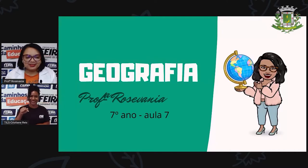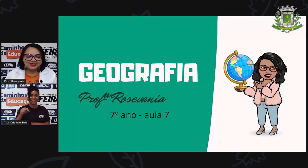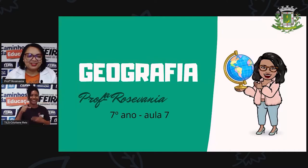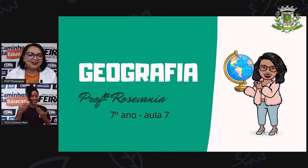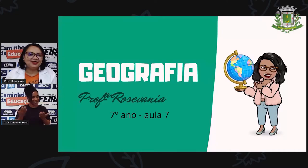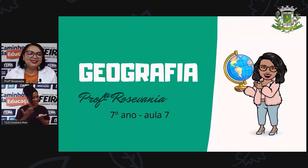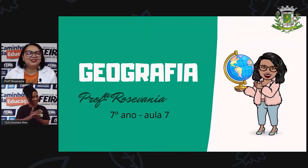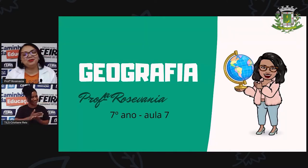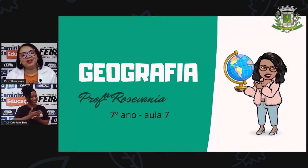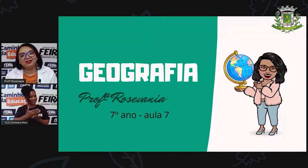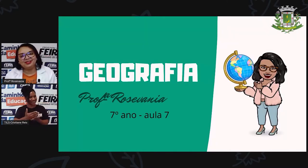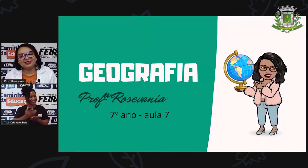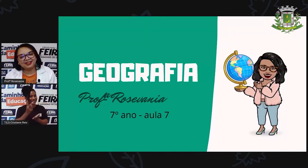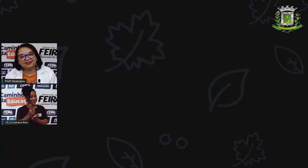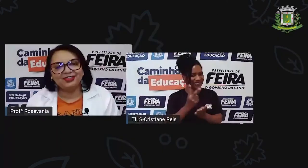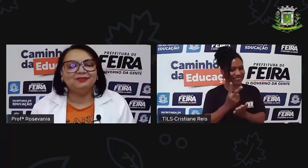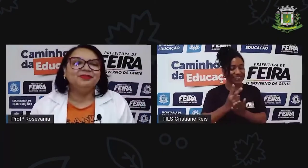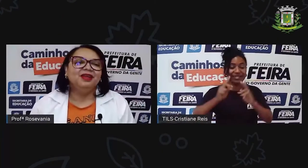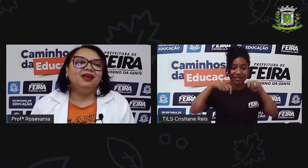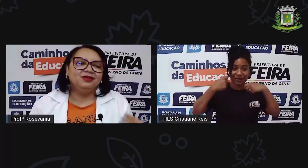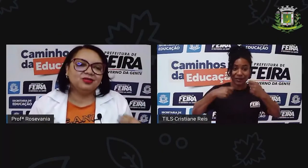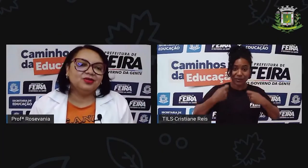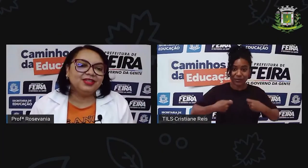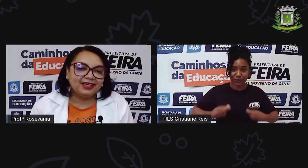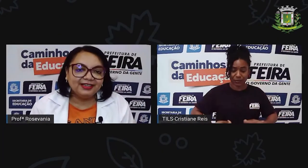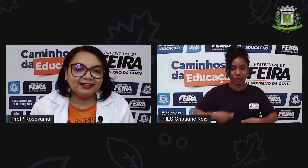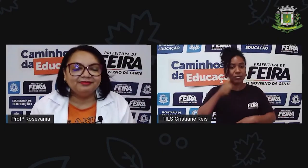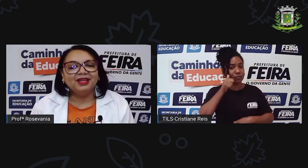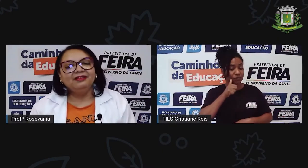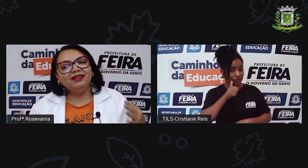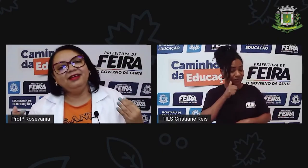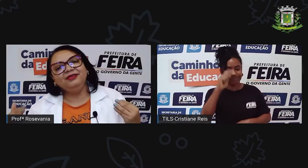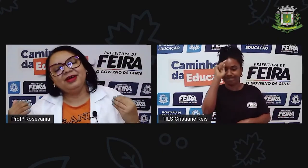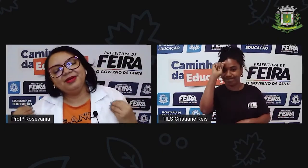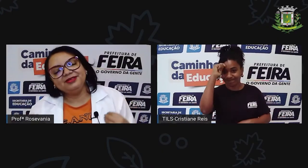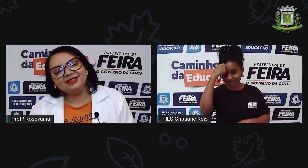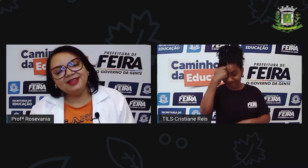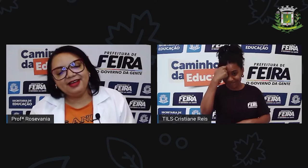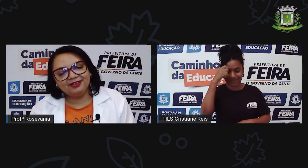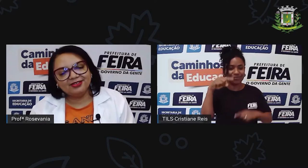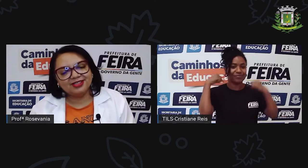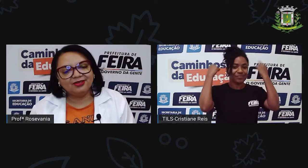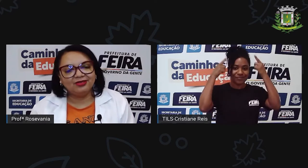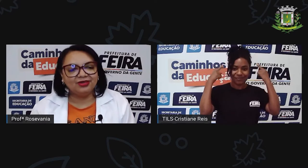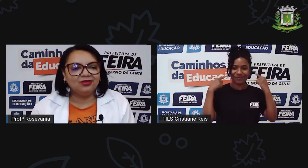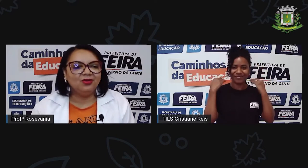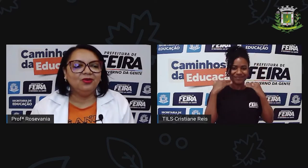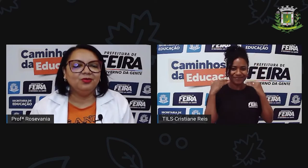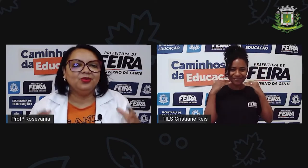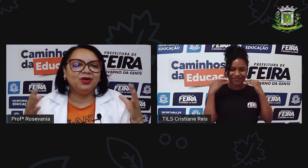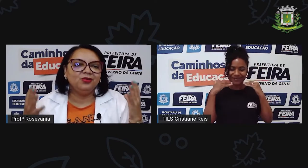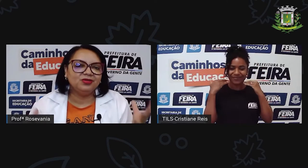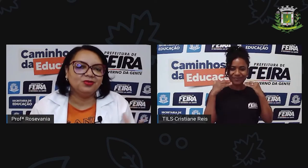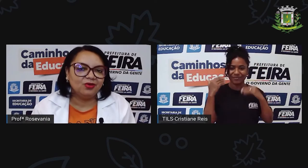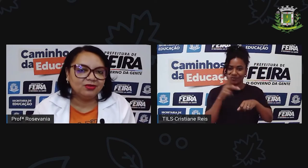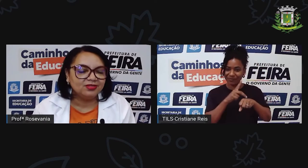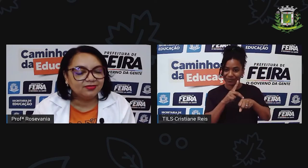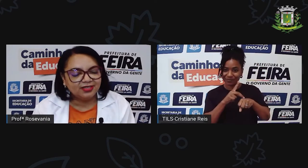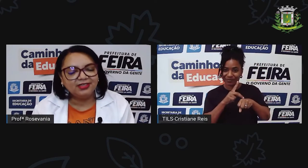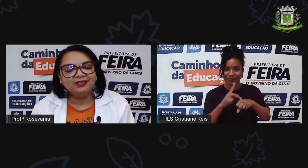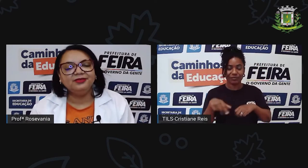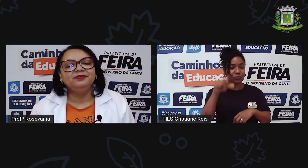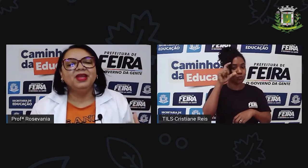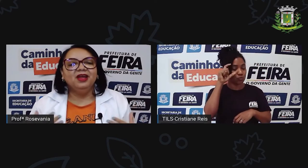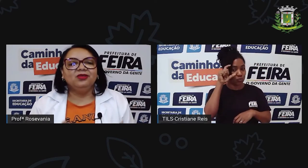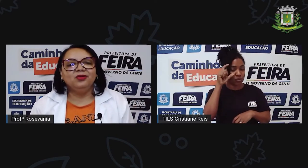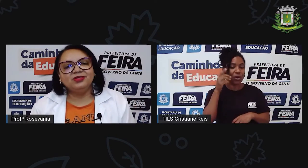bom início de aula, deixa eu me autodescrever. Eu sou negra, tenho cabelos negros na altura do ombro, eu uso um óculos